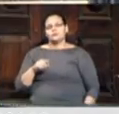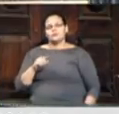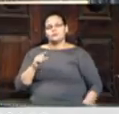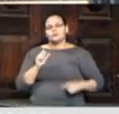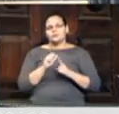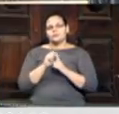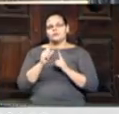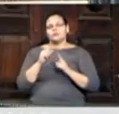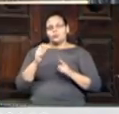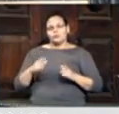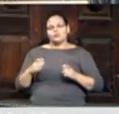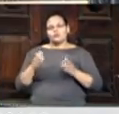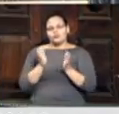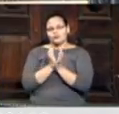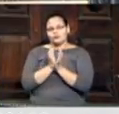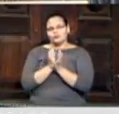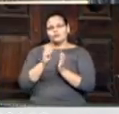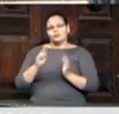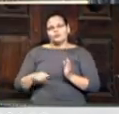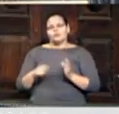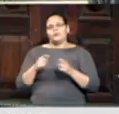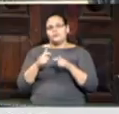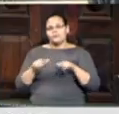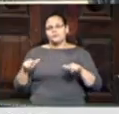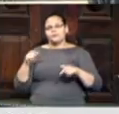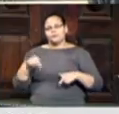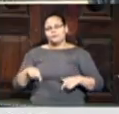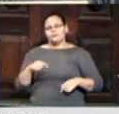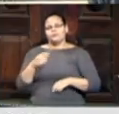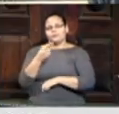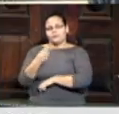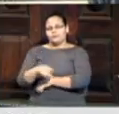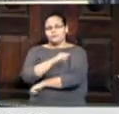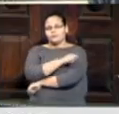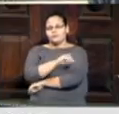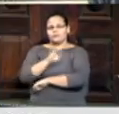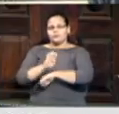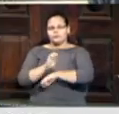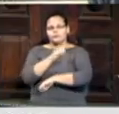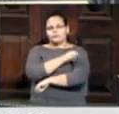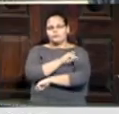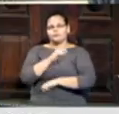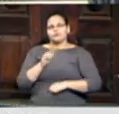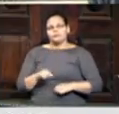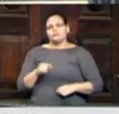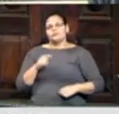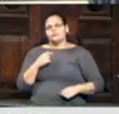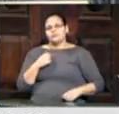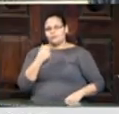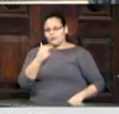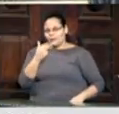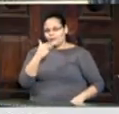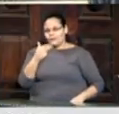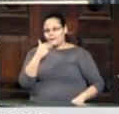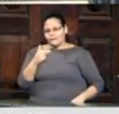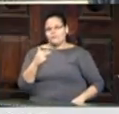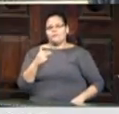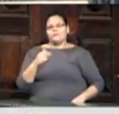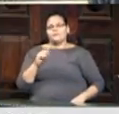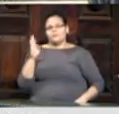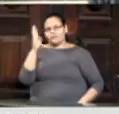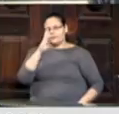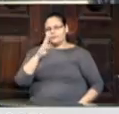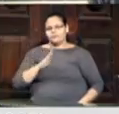associação de cultura literária do Estado do Rio de Janeiro, e sua finalidade é prestigiar a língua e a literatura nacional.